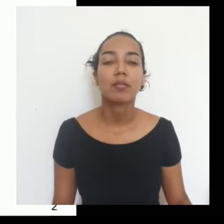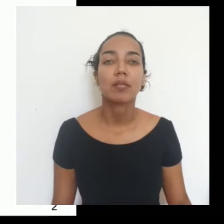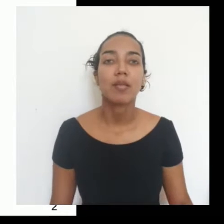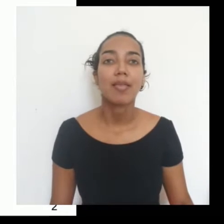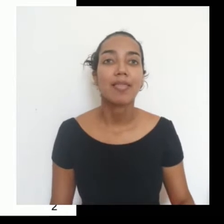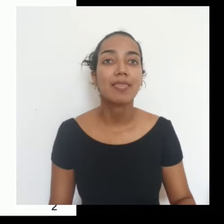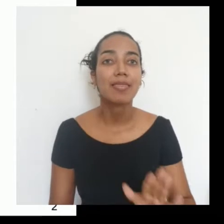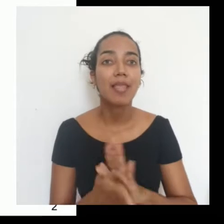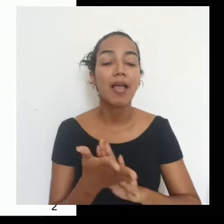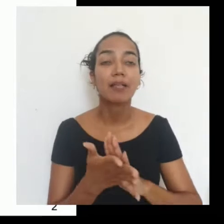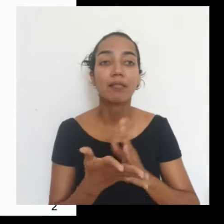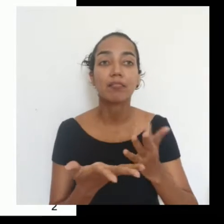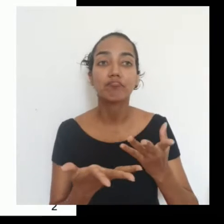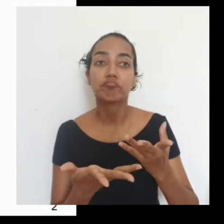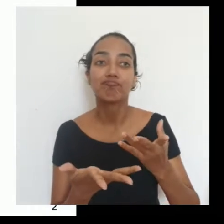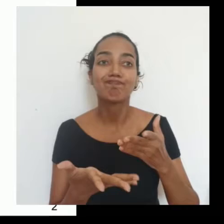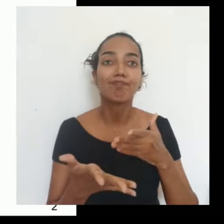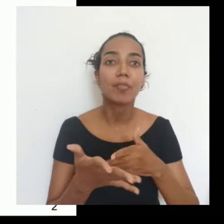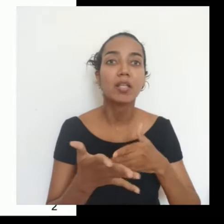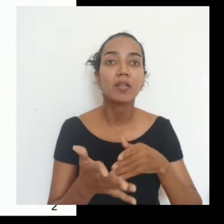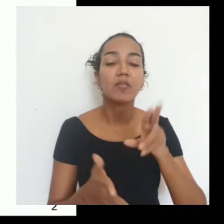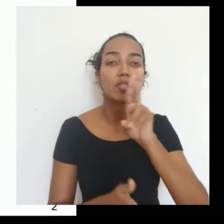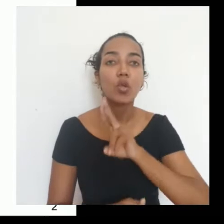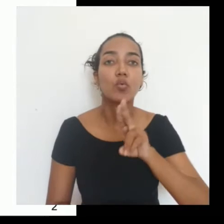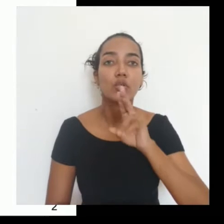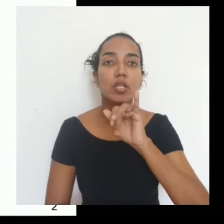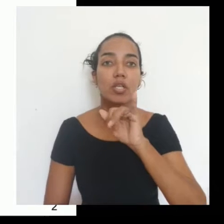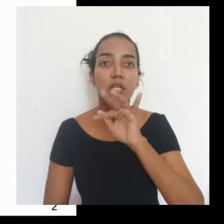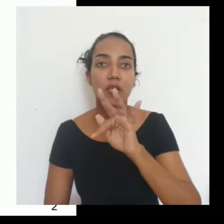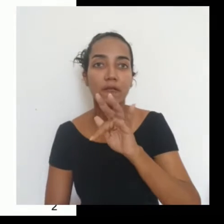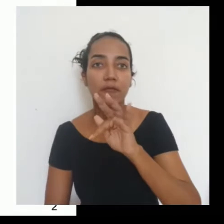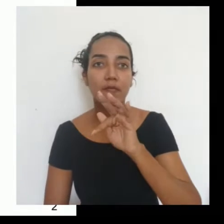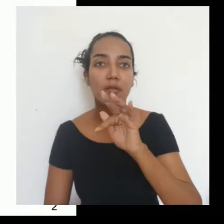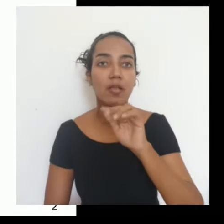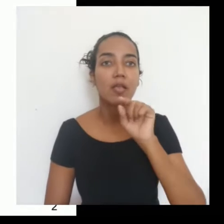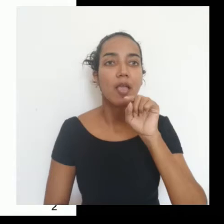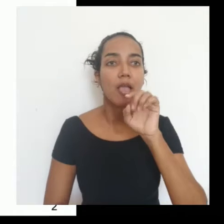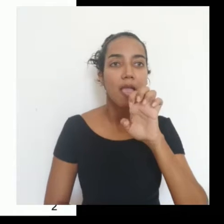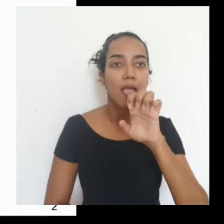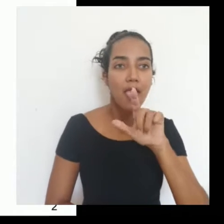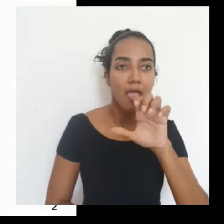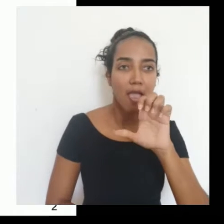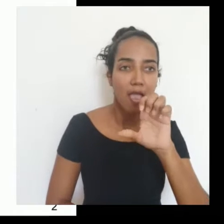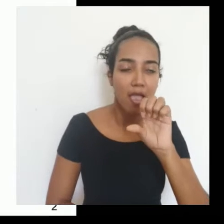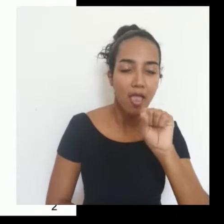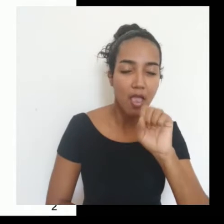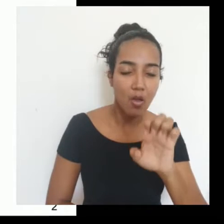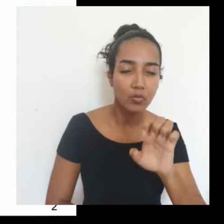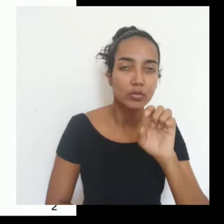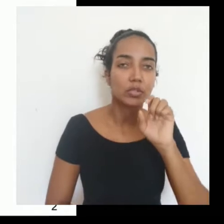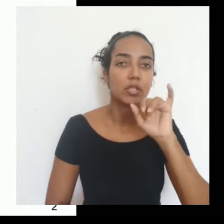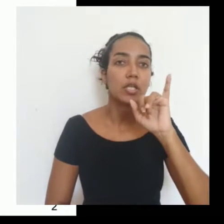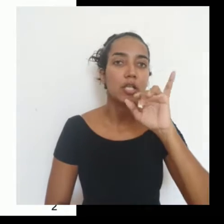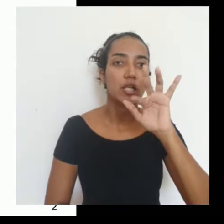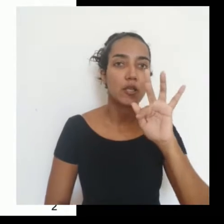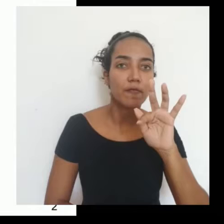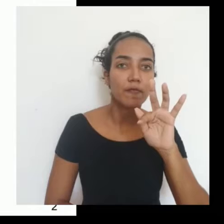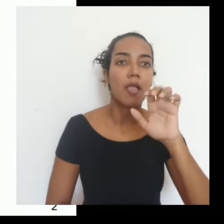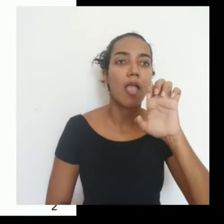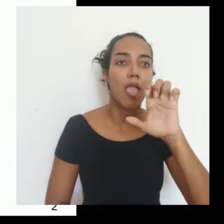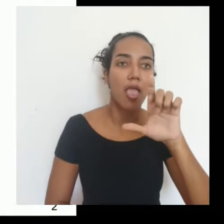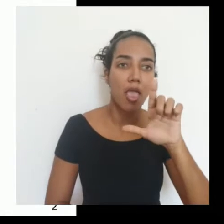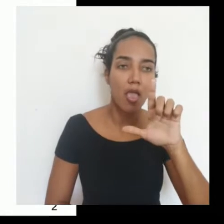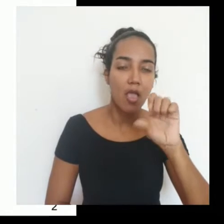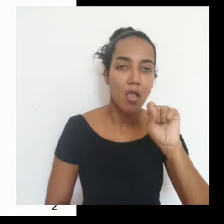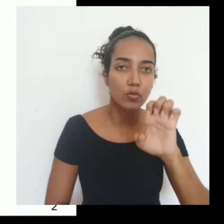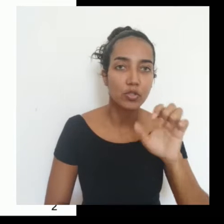If, else, if novamente, else, if novamente, else, if novamente. Então aqui está um exemplo bem simples de se um determinado valor é menor